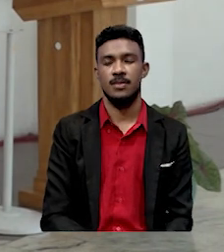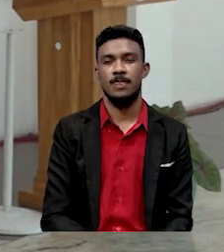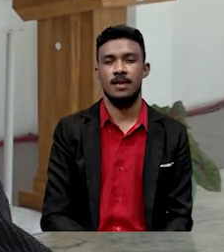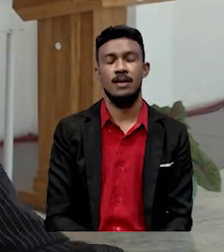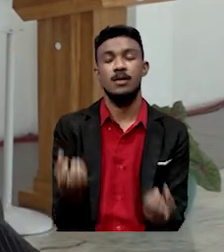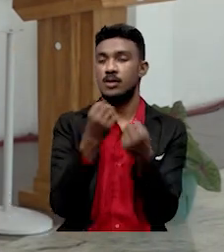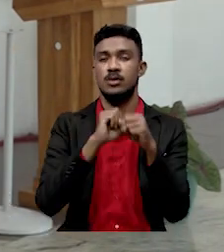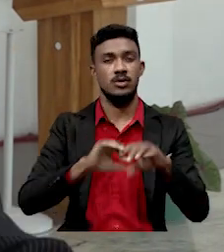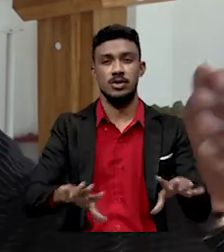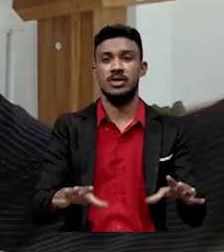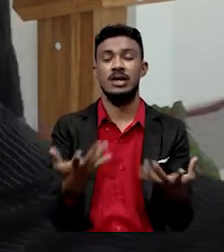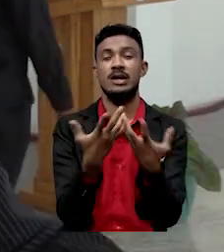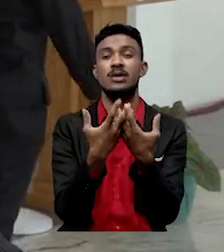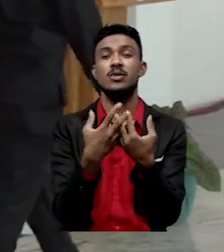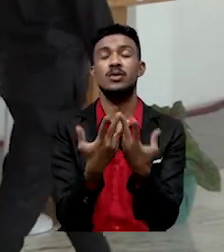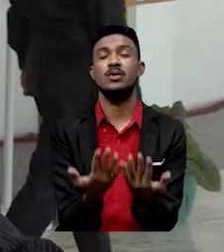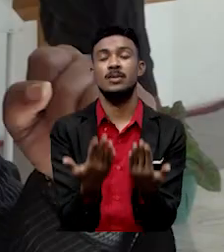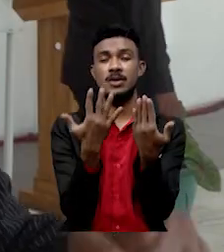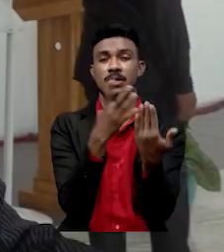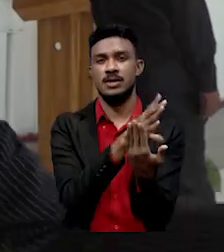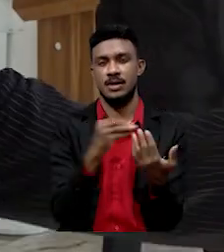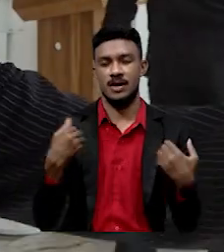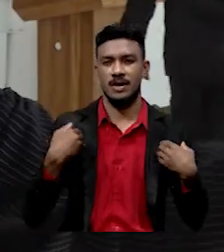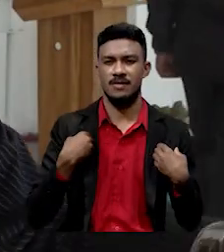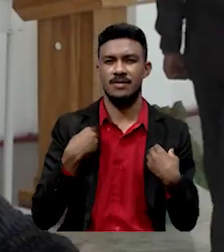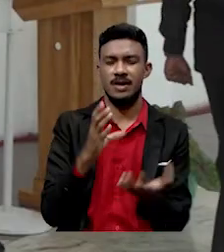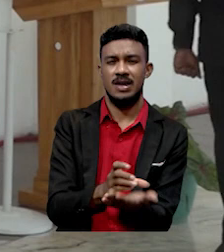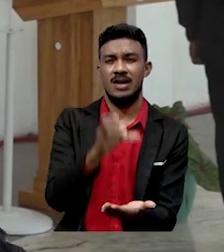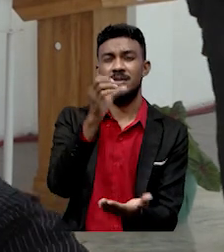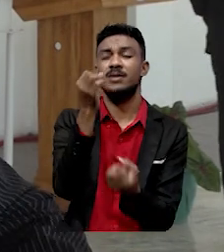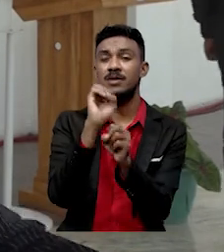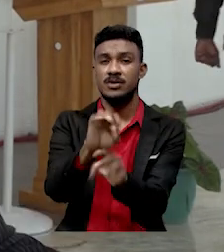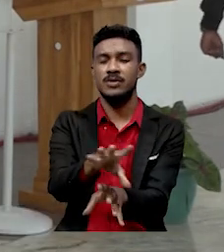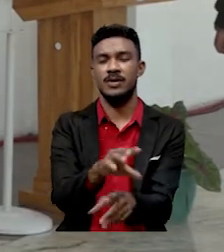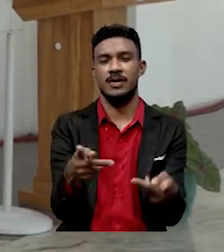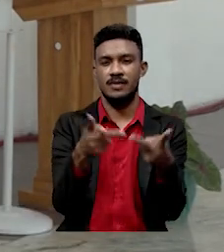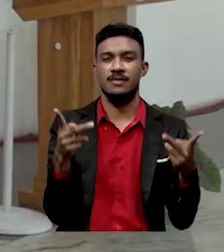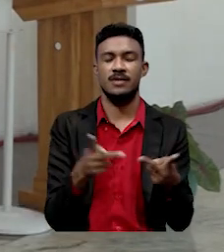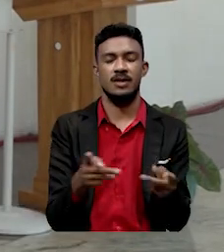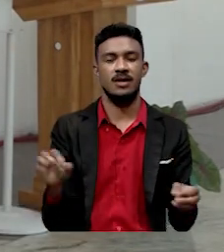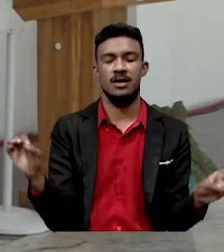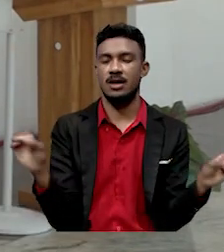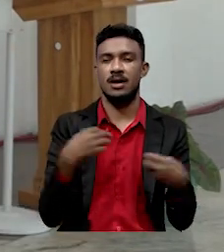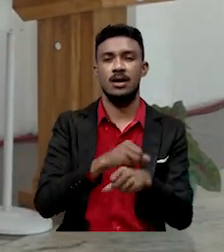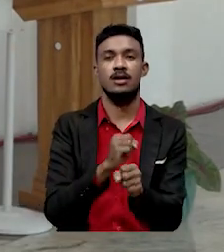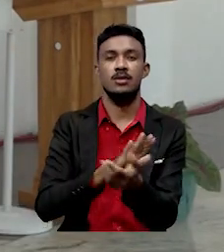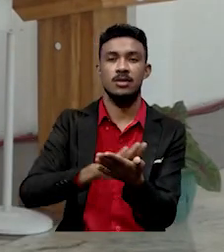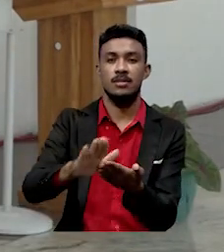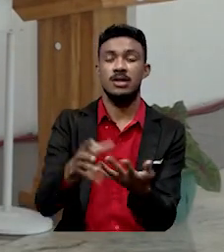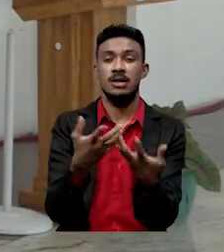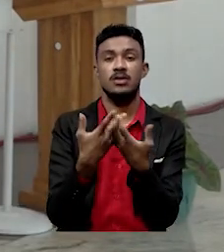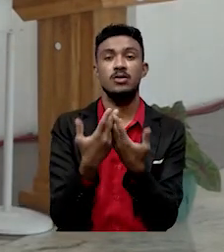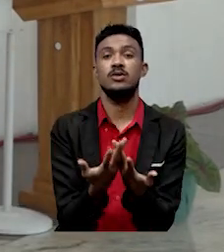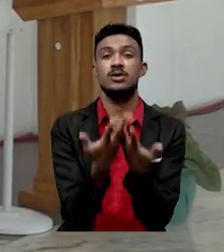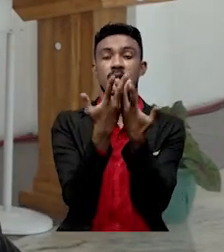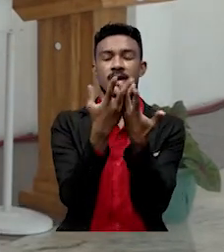Abandona du tsae fuer masa sira aku fatin sira mas lur baso ya lara ne vamos sir la halo limpeza du tsae emala ya para